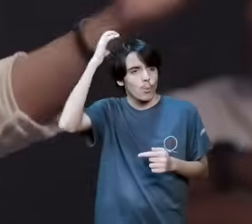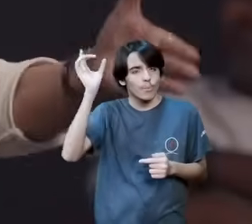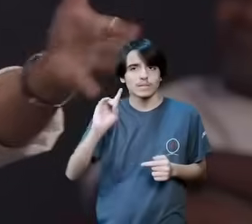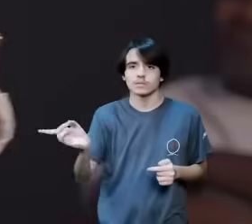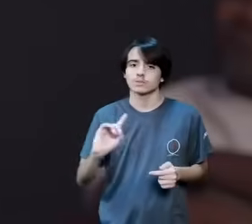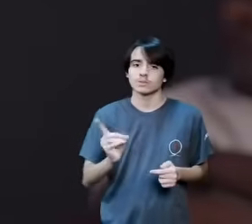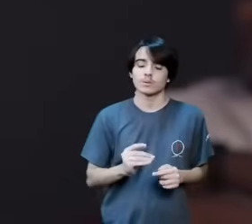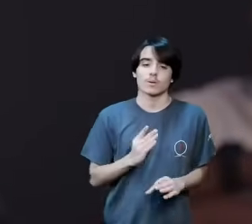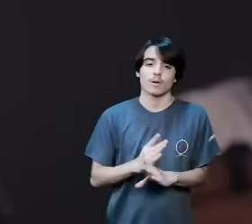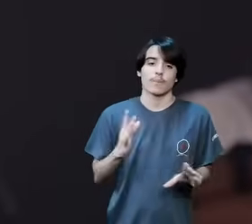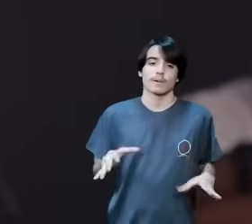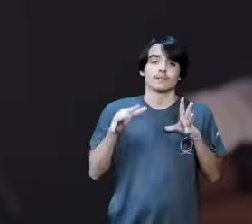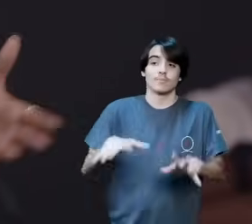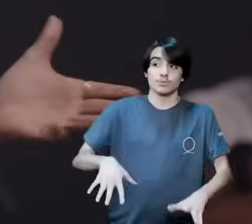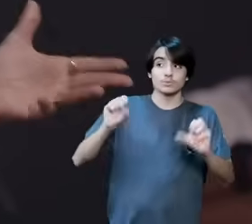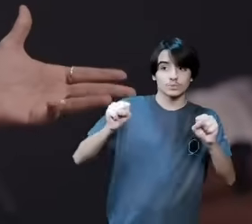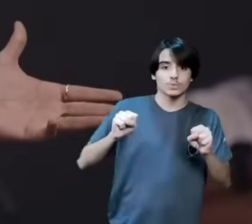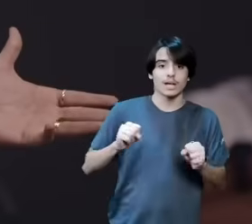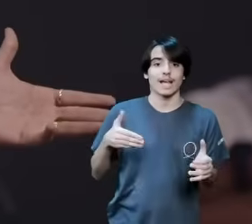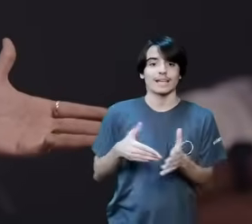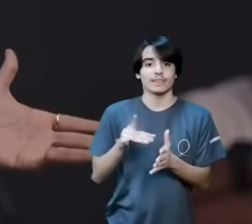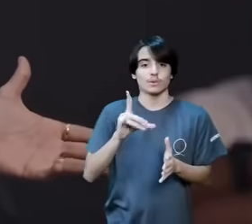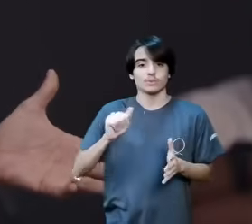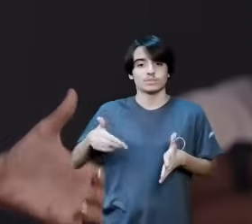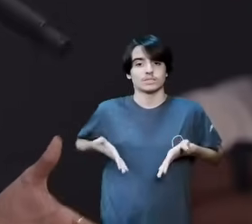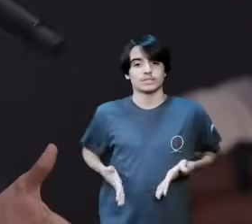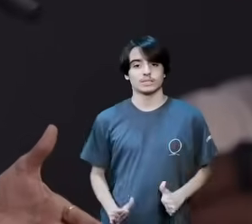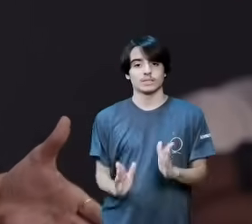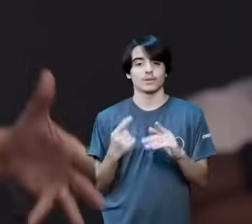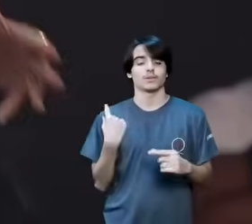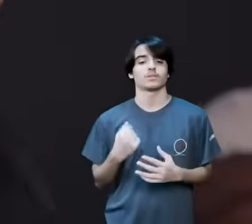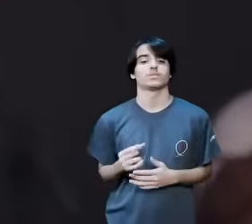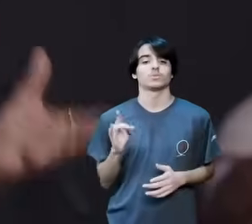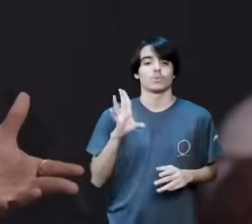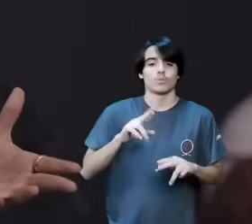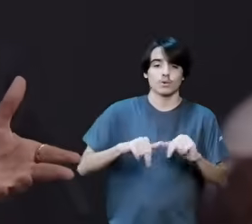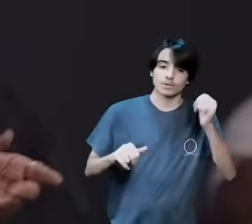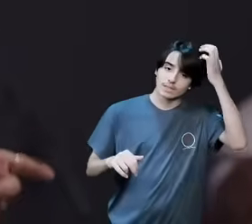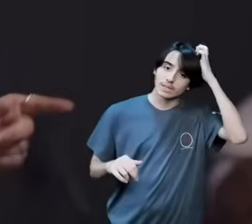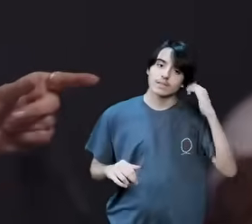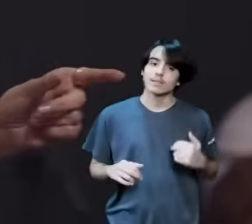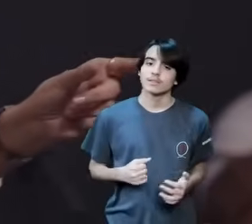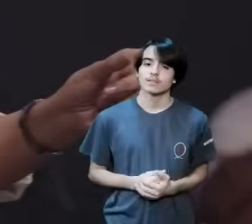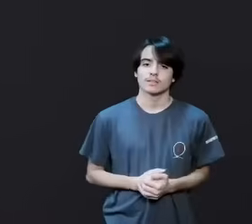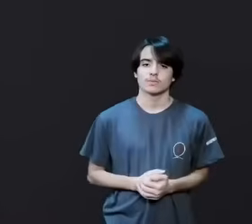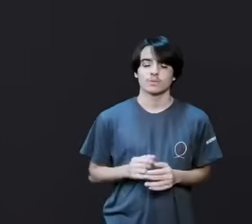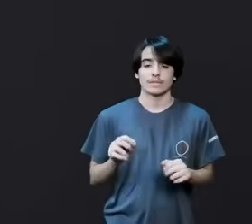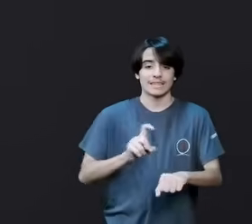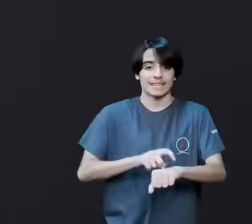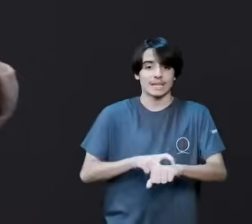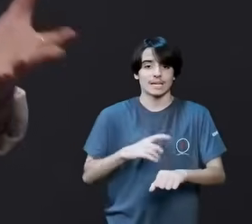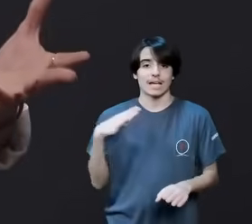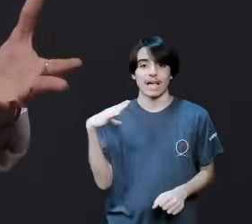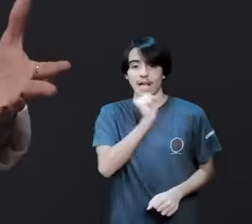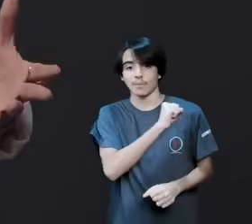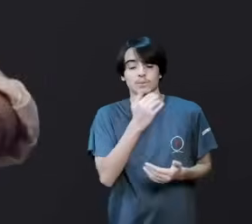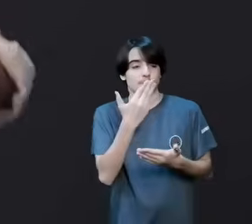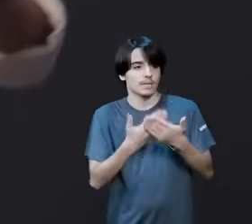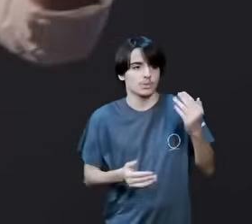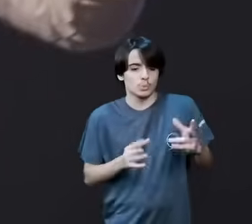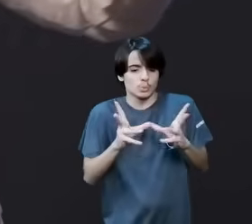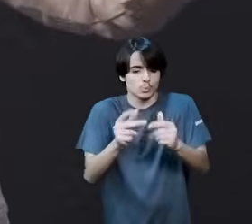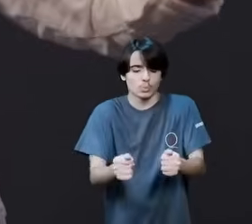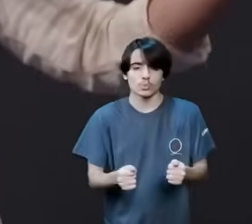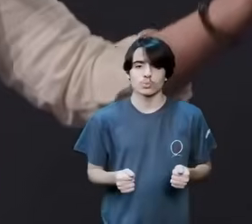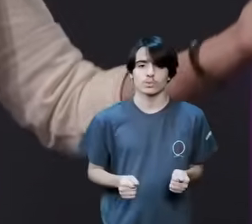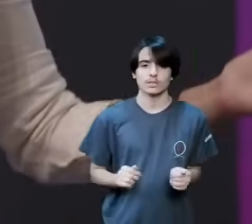a Deus, mas amaldiçoou até o dia do seu nascimento, não só por causa da peca, mas do tempo tão rápido com que perdeu, e não